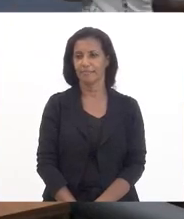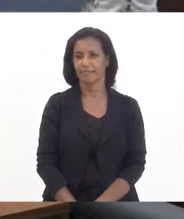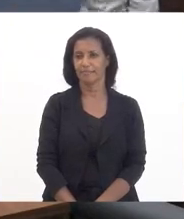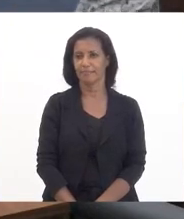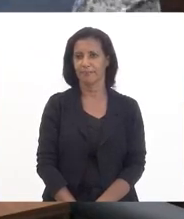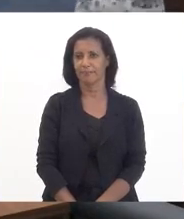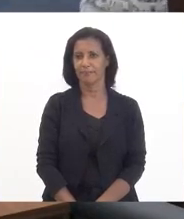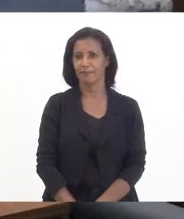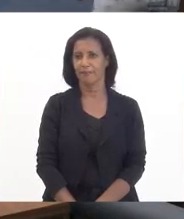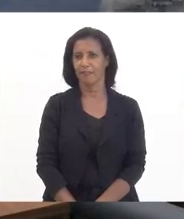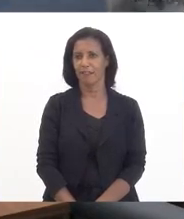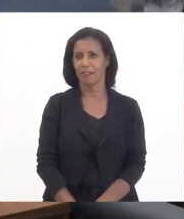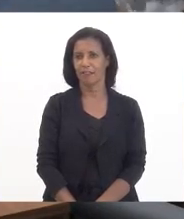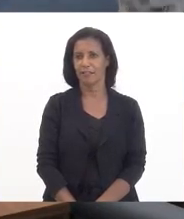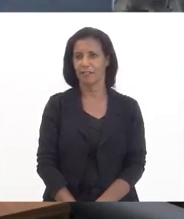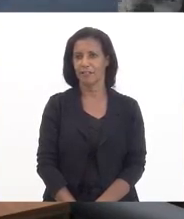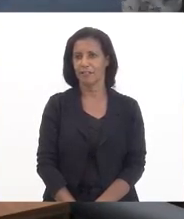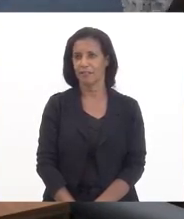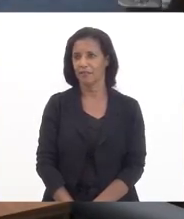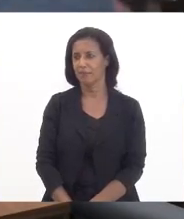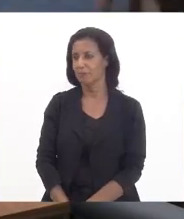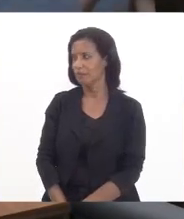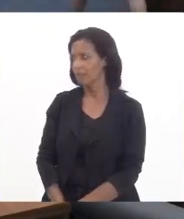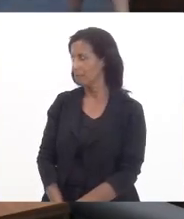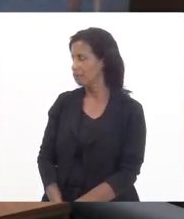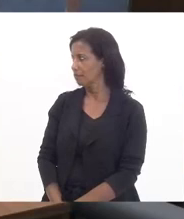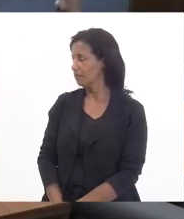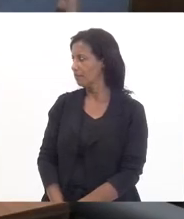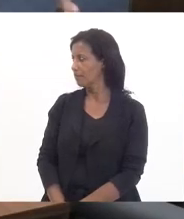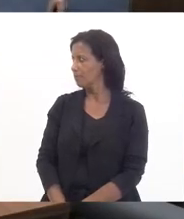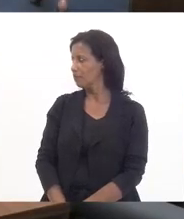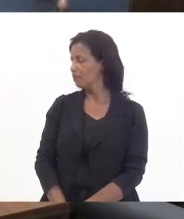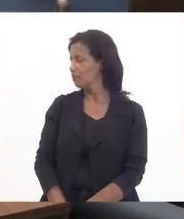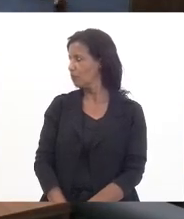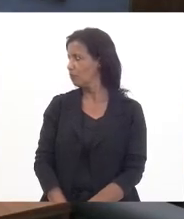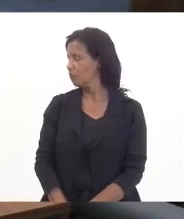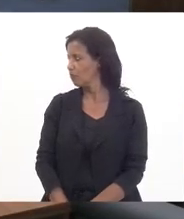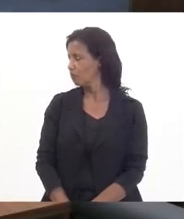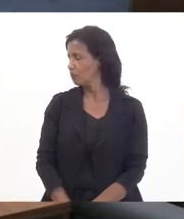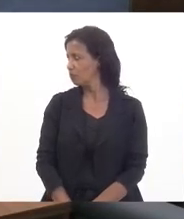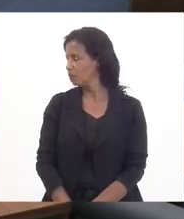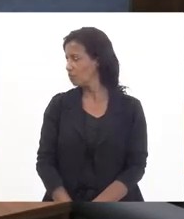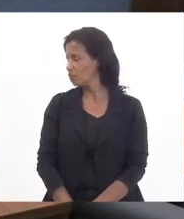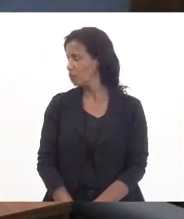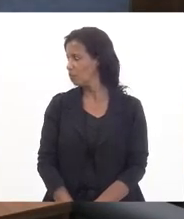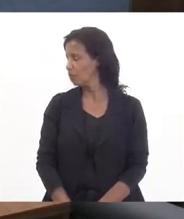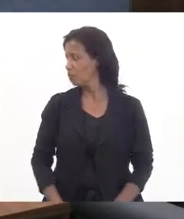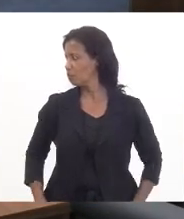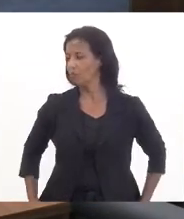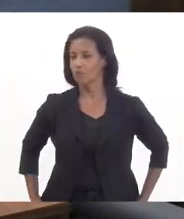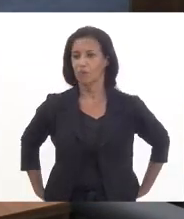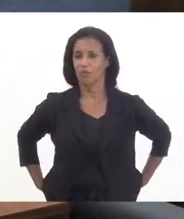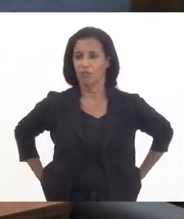traz uma universidade, ciência, ciência, sociologia, antropologia, criminologia.